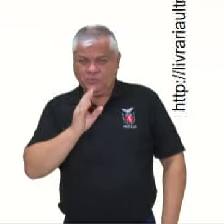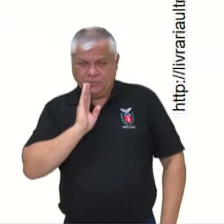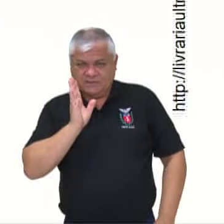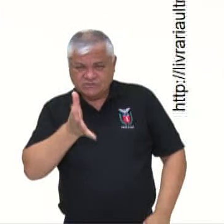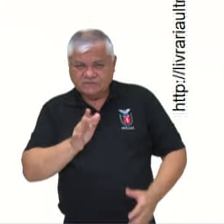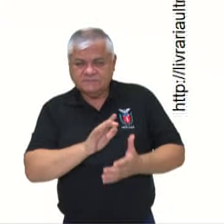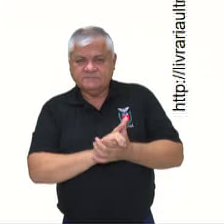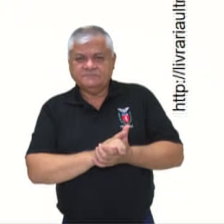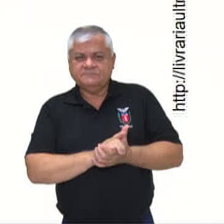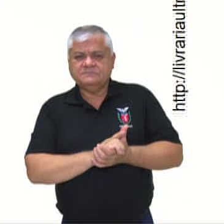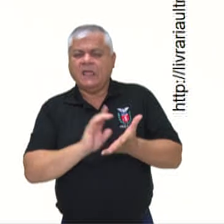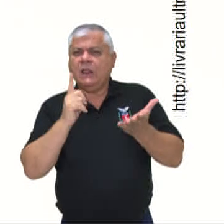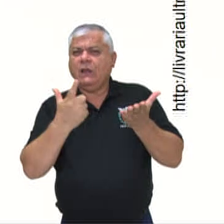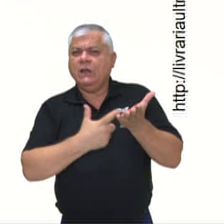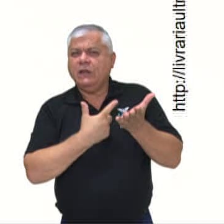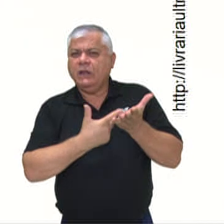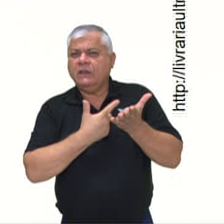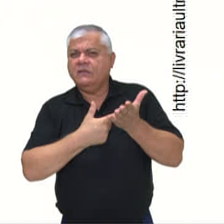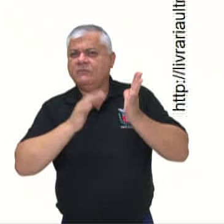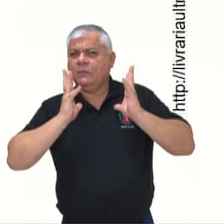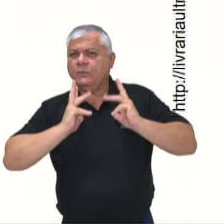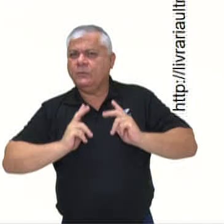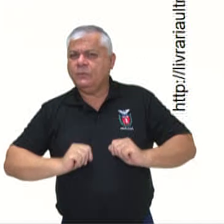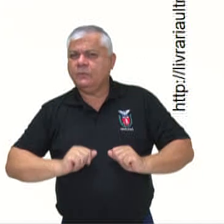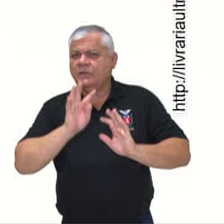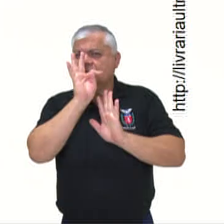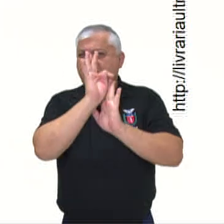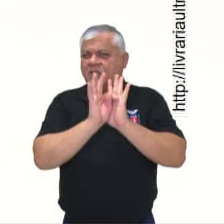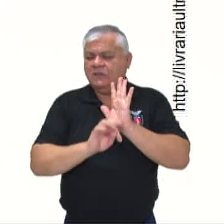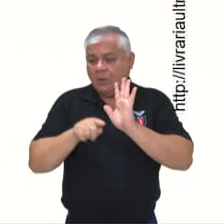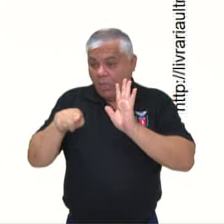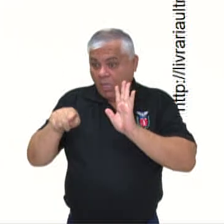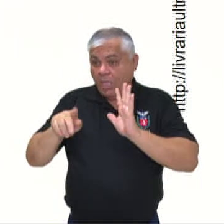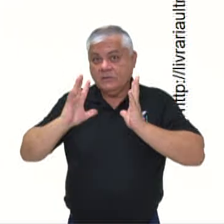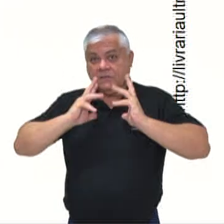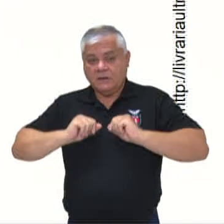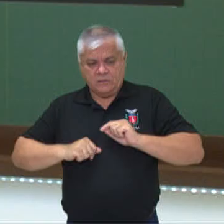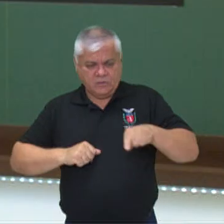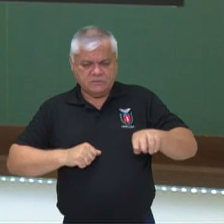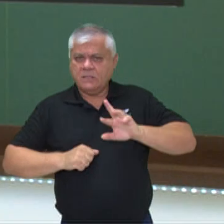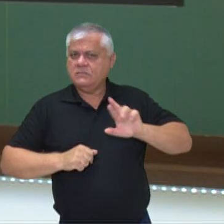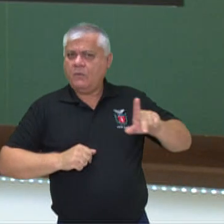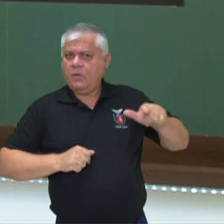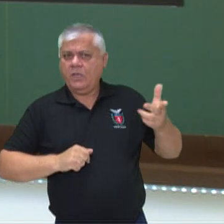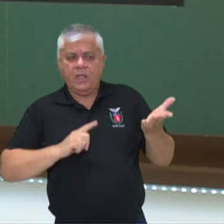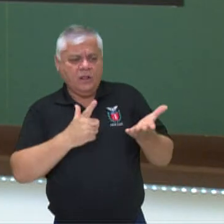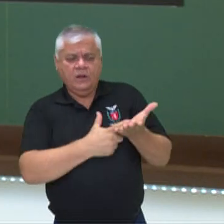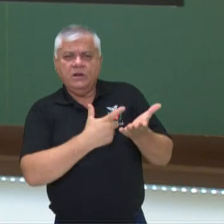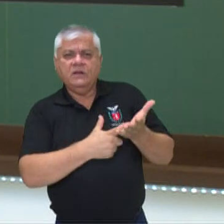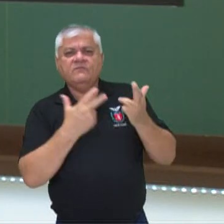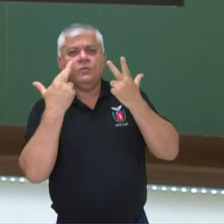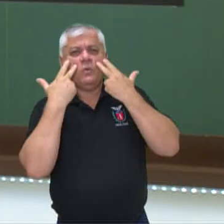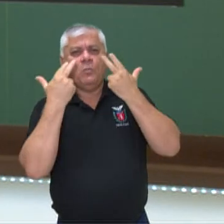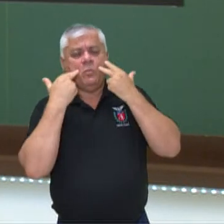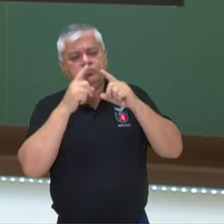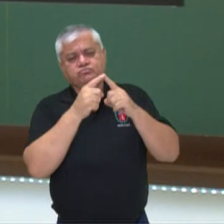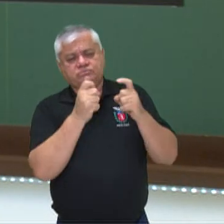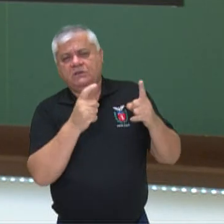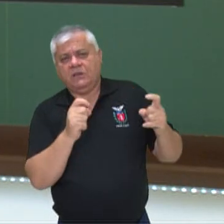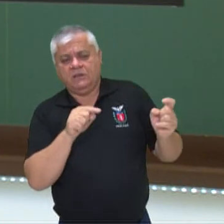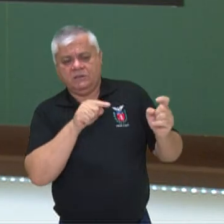Mas o que faz um texto ser sagrado e o outro não? Qual que é a diferença entre um livro comum, um livro